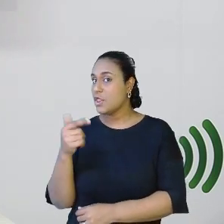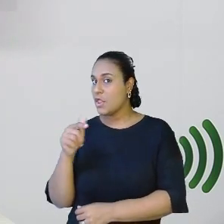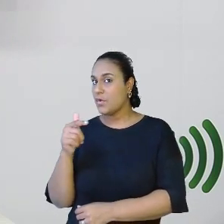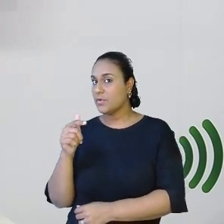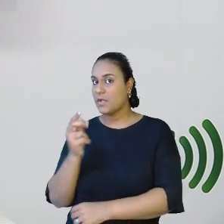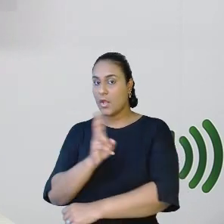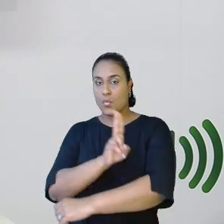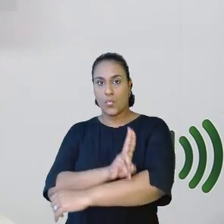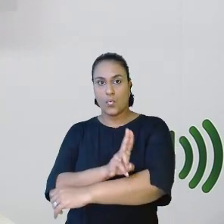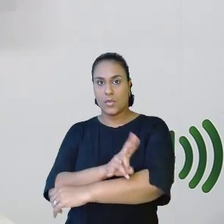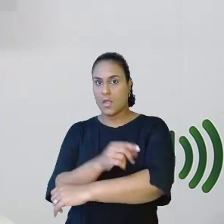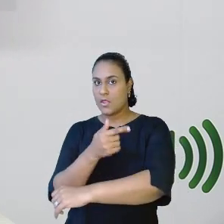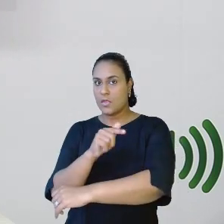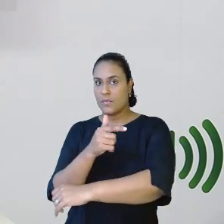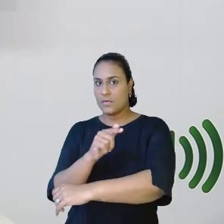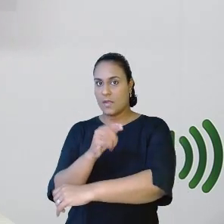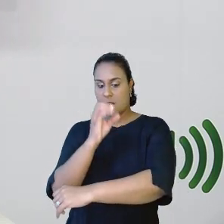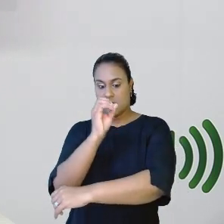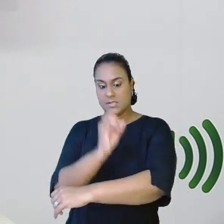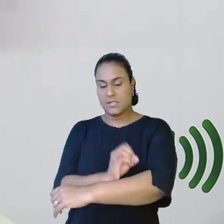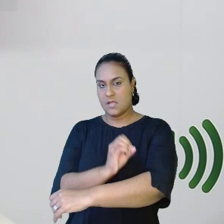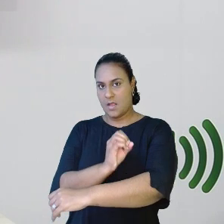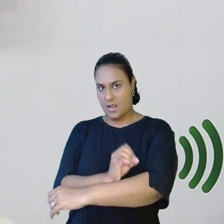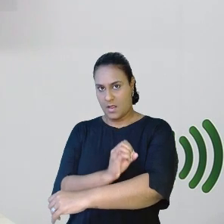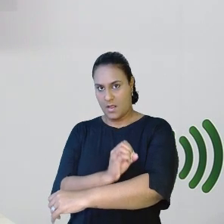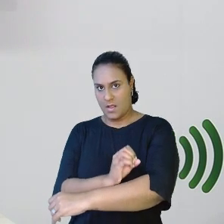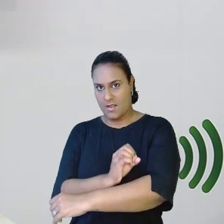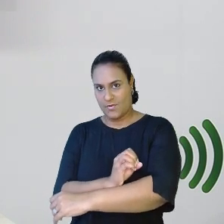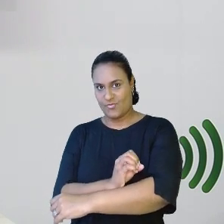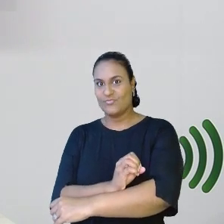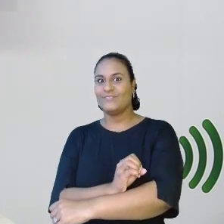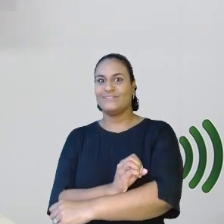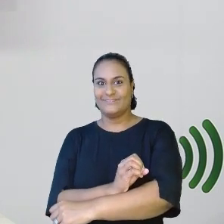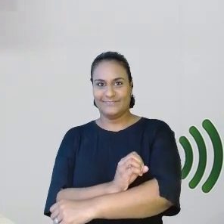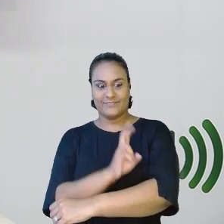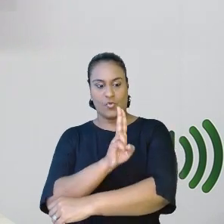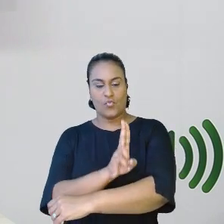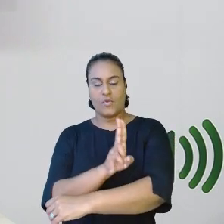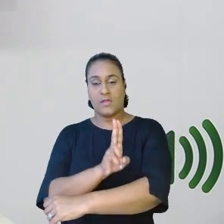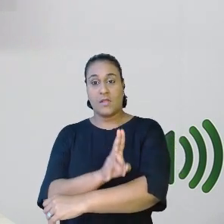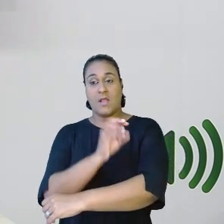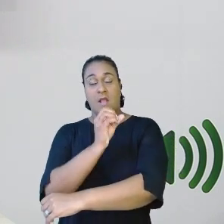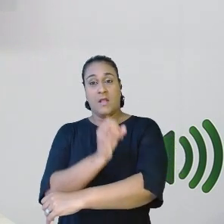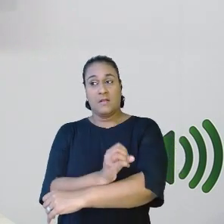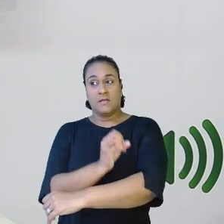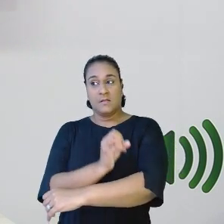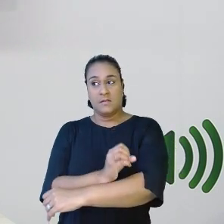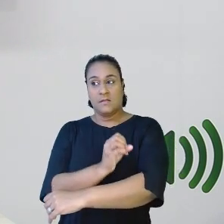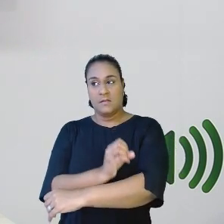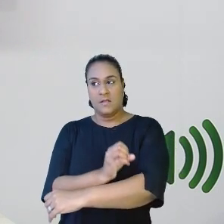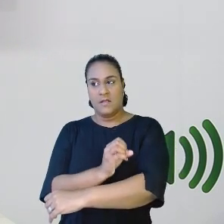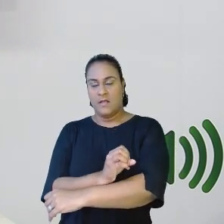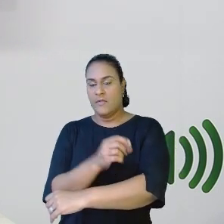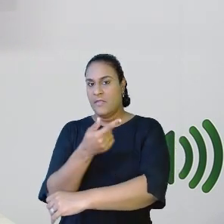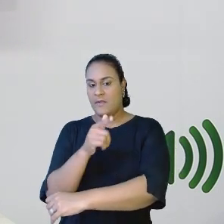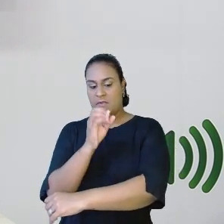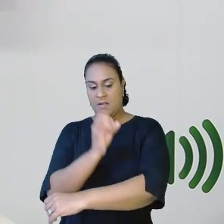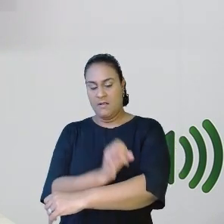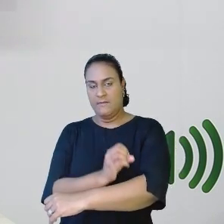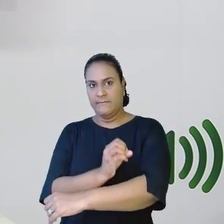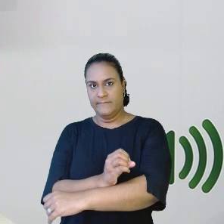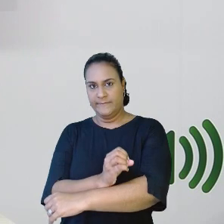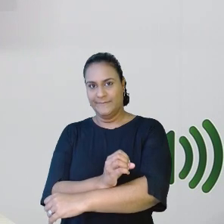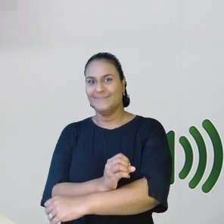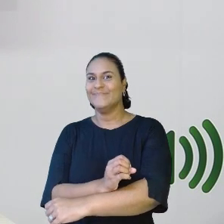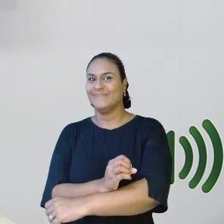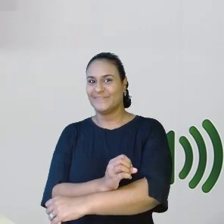tivemos unidade. O zero está ali colocado no lugar da unidade porque não tivemos parte inteira aí. Se